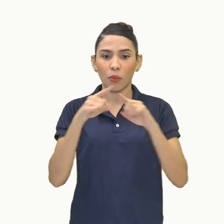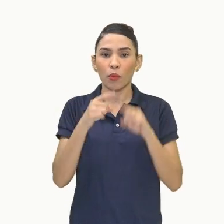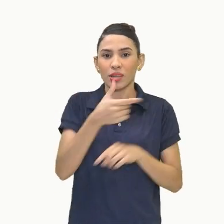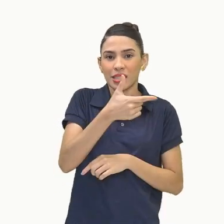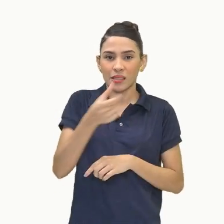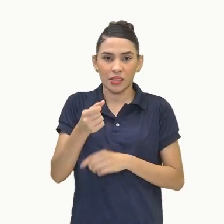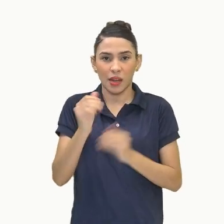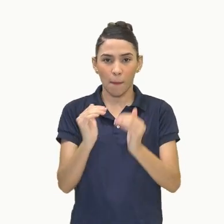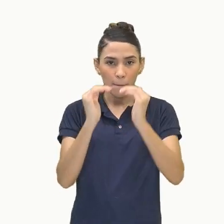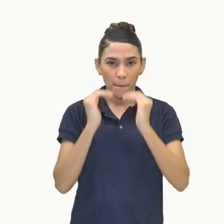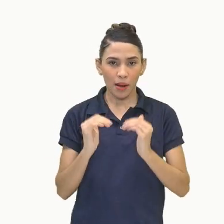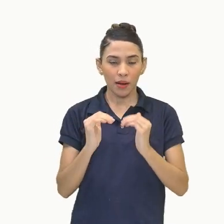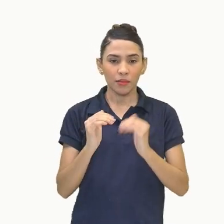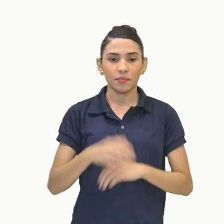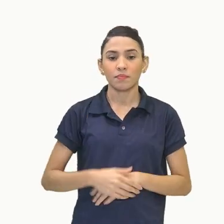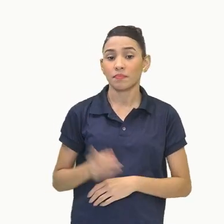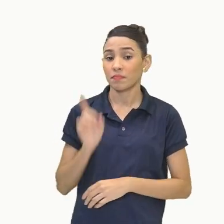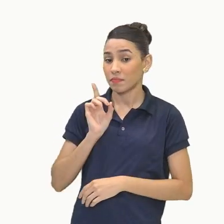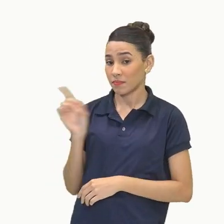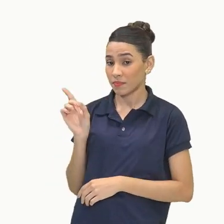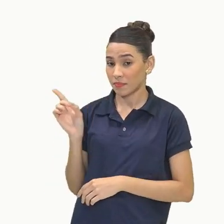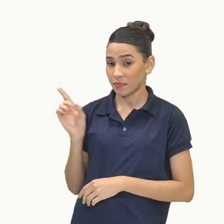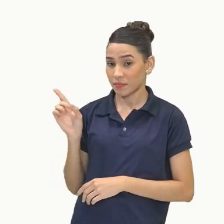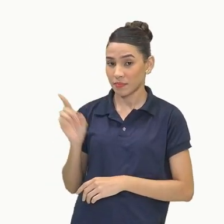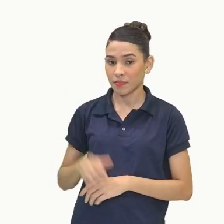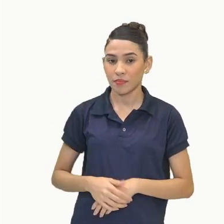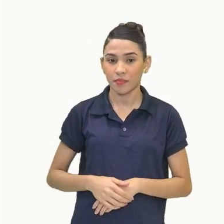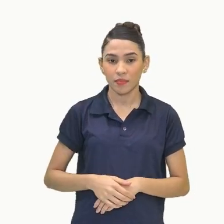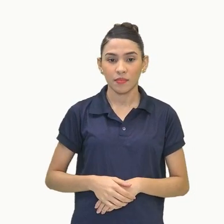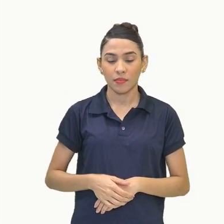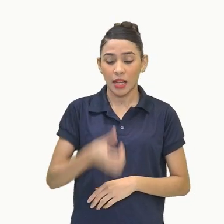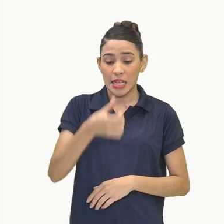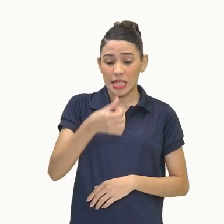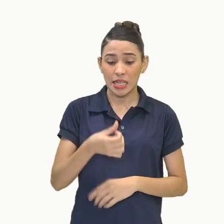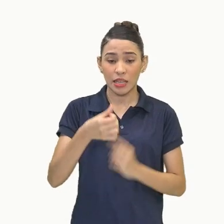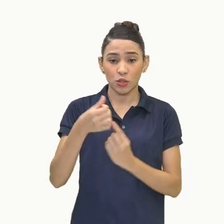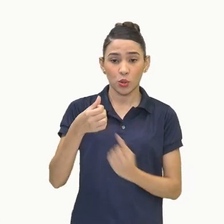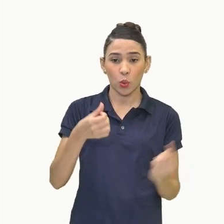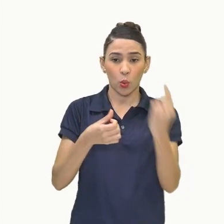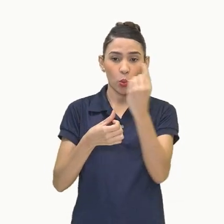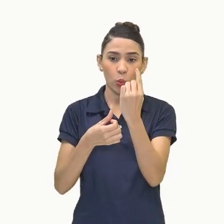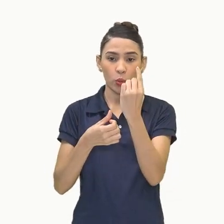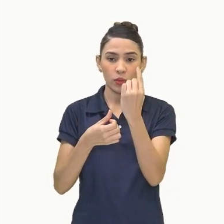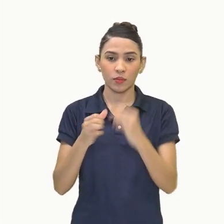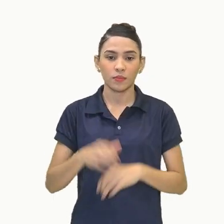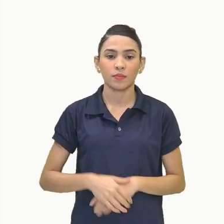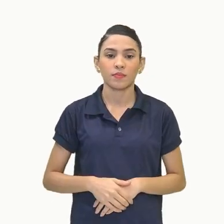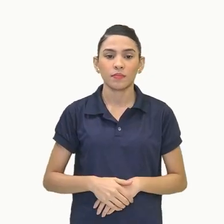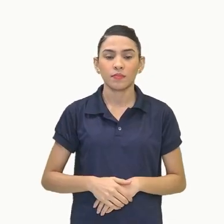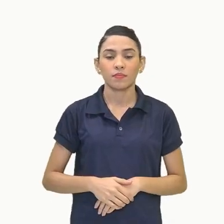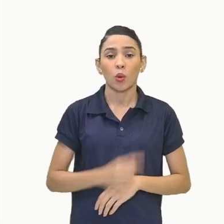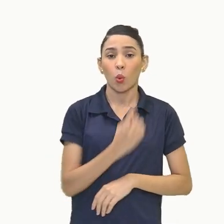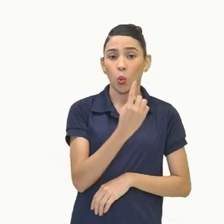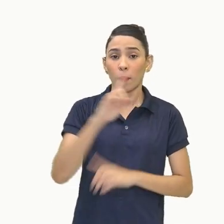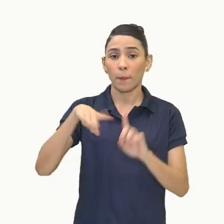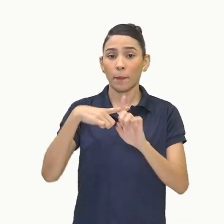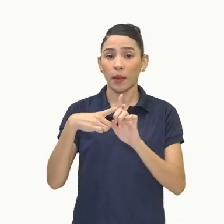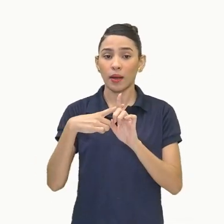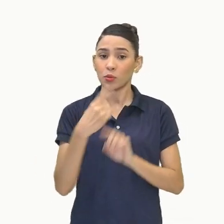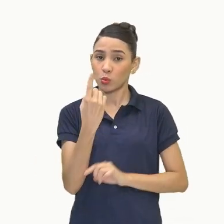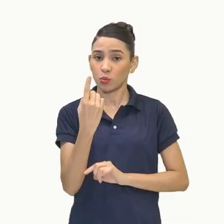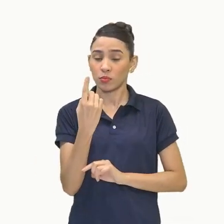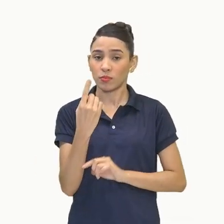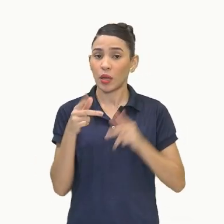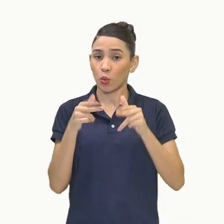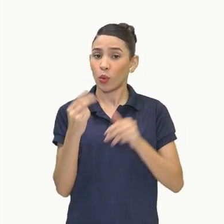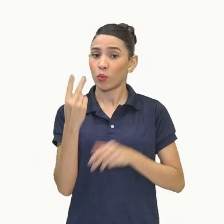16. Eu escrevo 6 e subo 1. 1 mais 1, 2. Então, eu vou ter 2